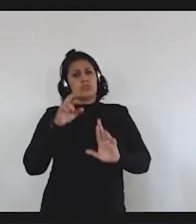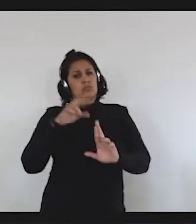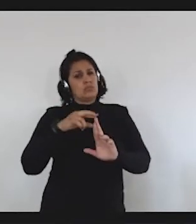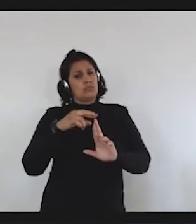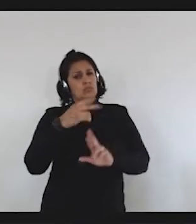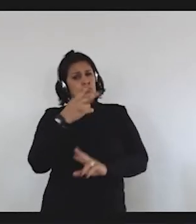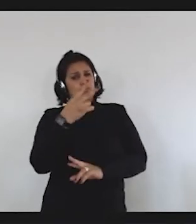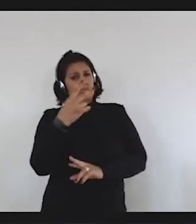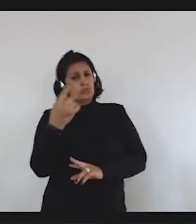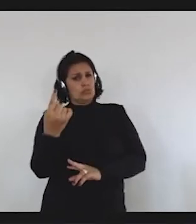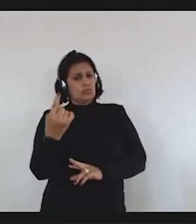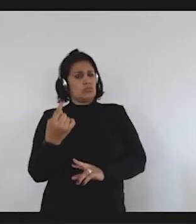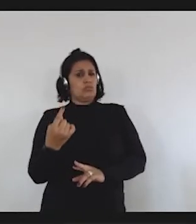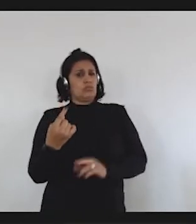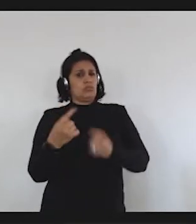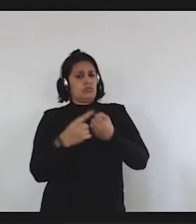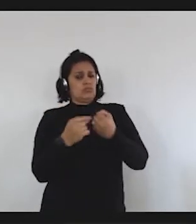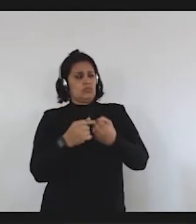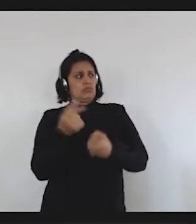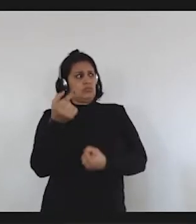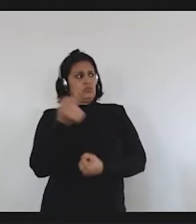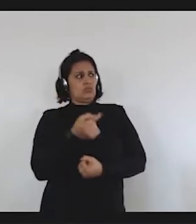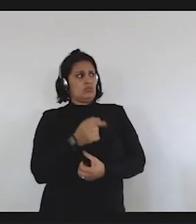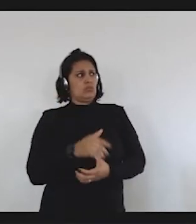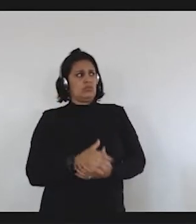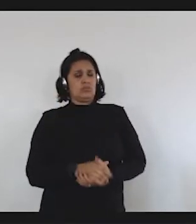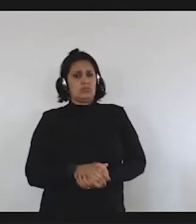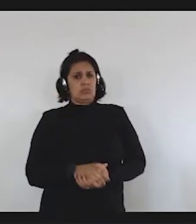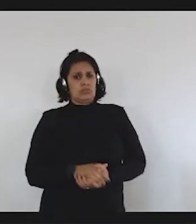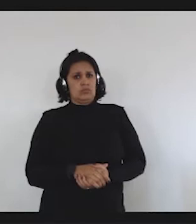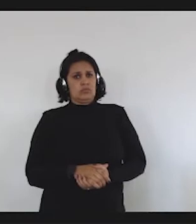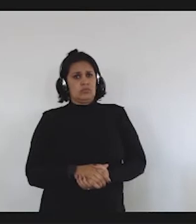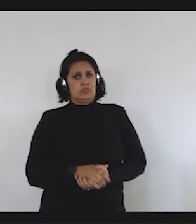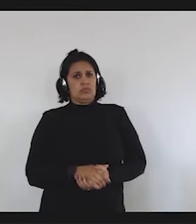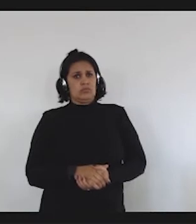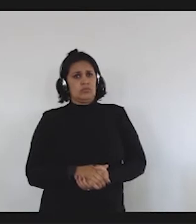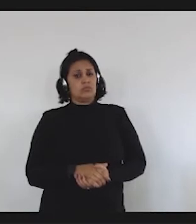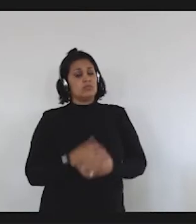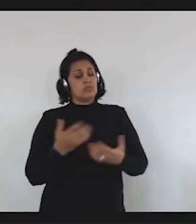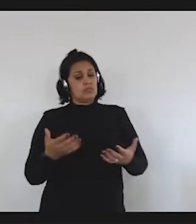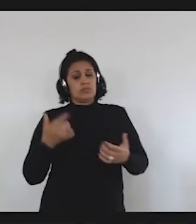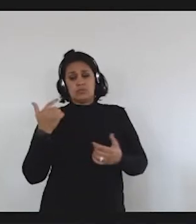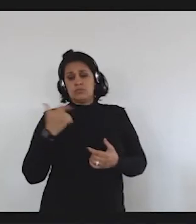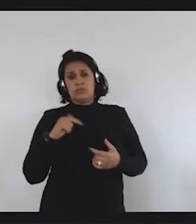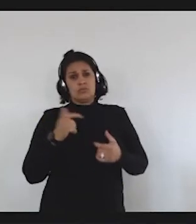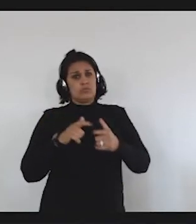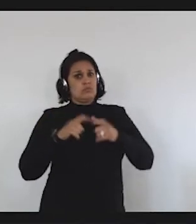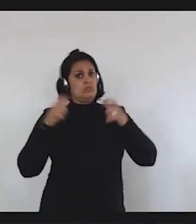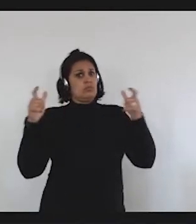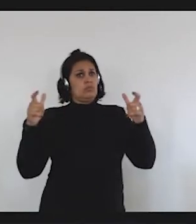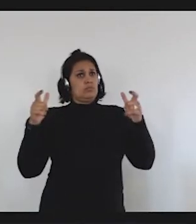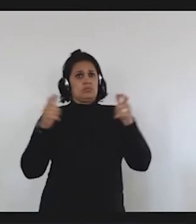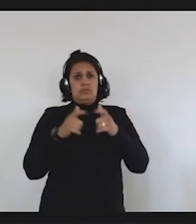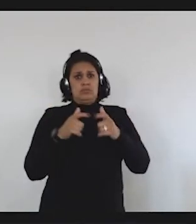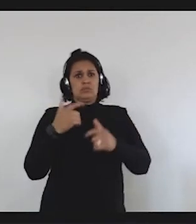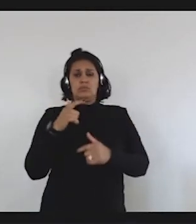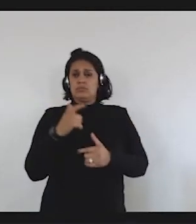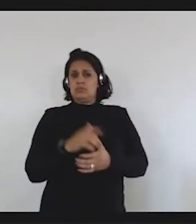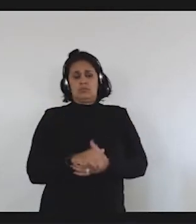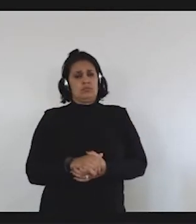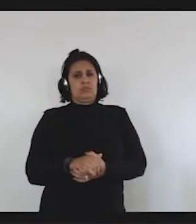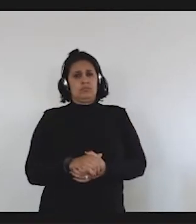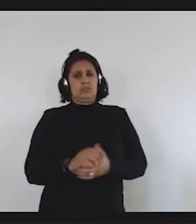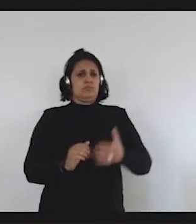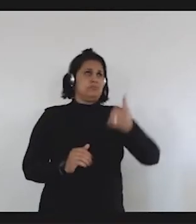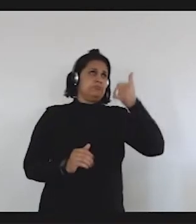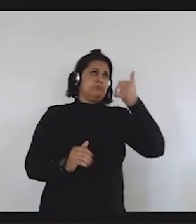21 incisos do artigo 7º? Afinal de contas, não existe maior ou menor prerrogativas. Não